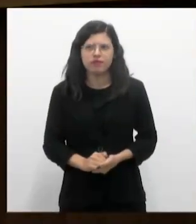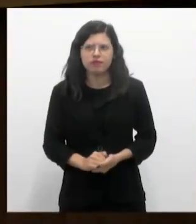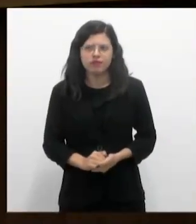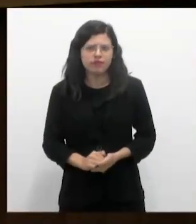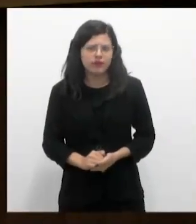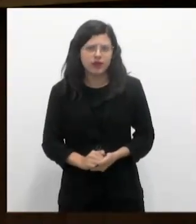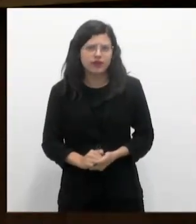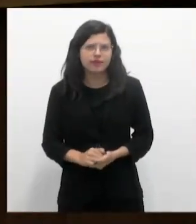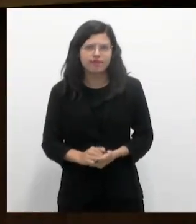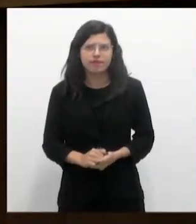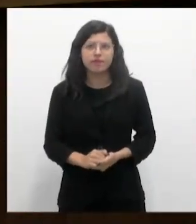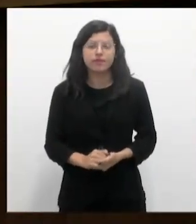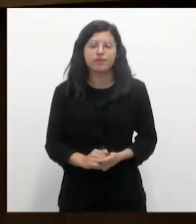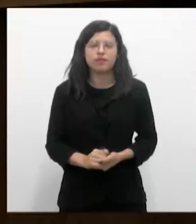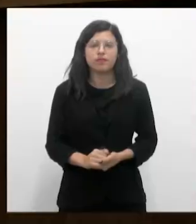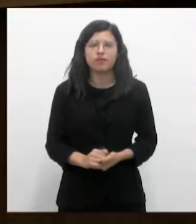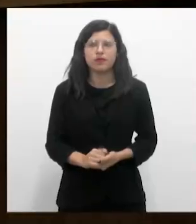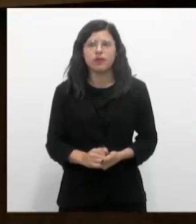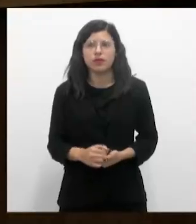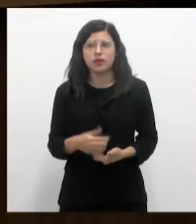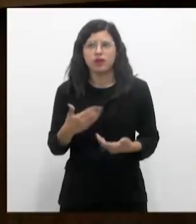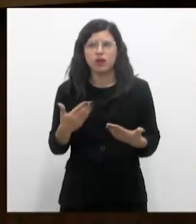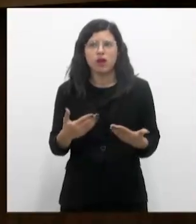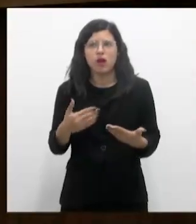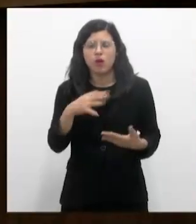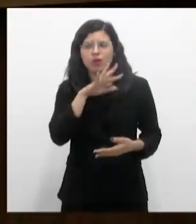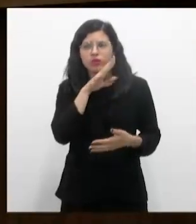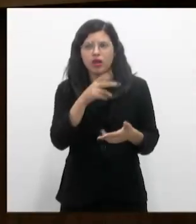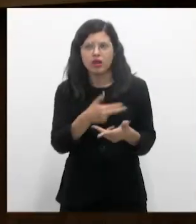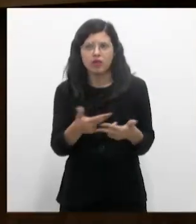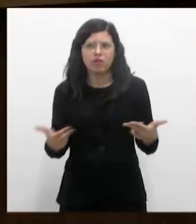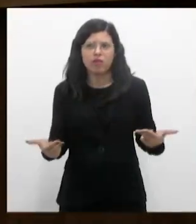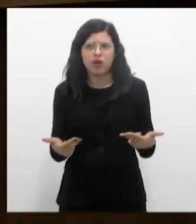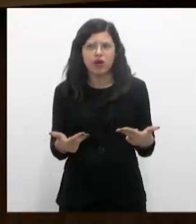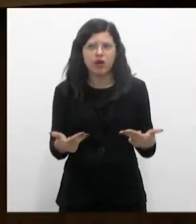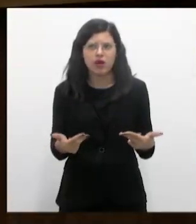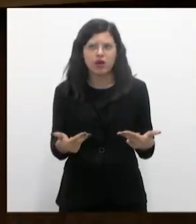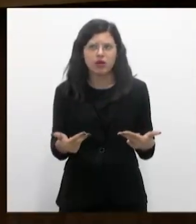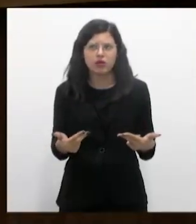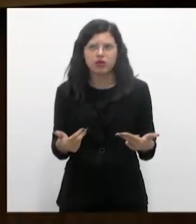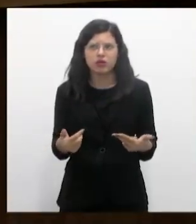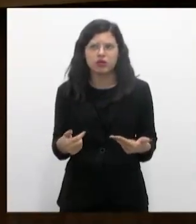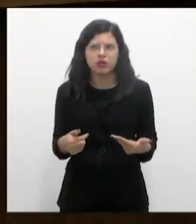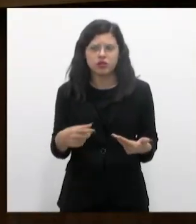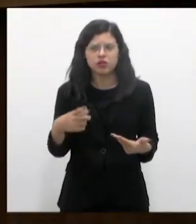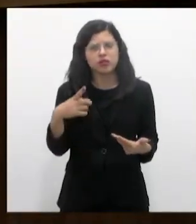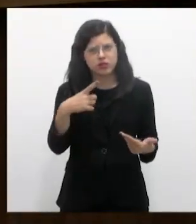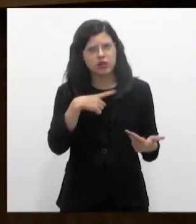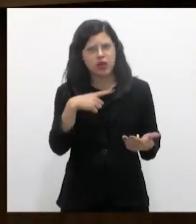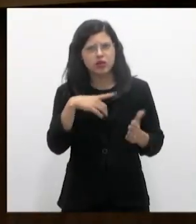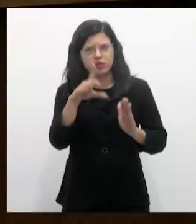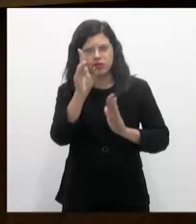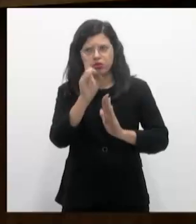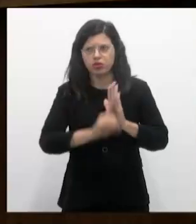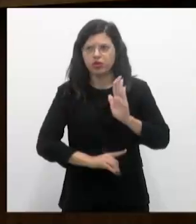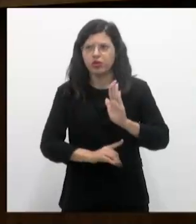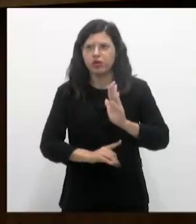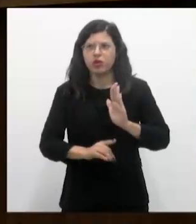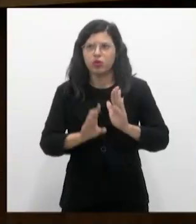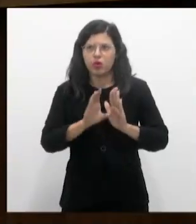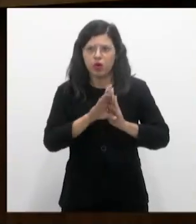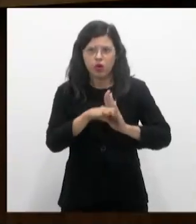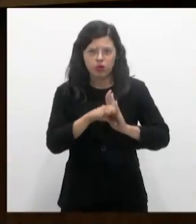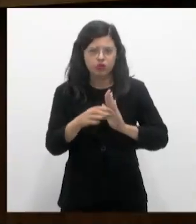insalubres. E coloca os animais como entes dotados de direitos, que é um conceito